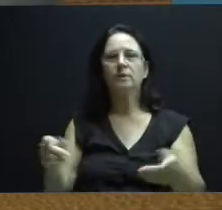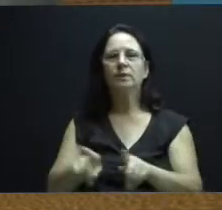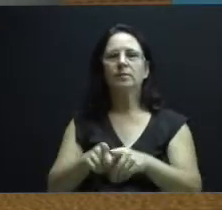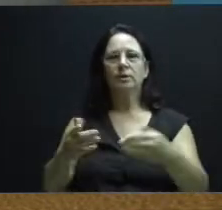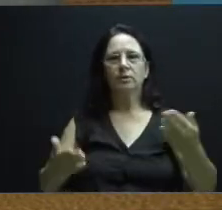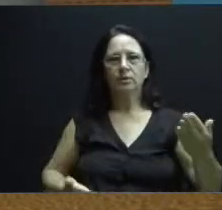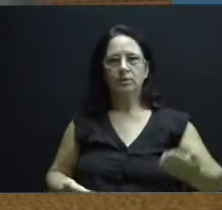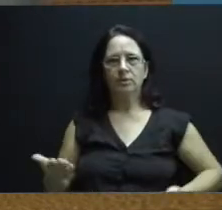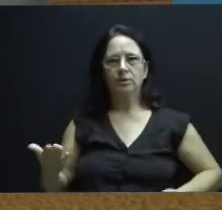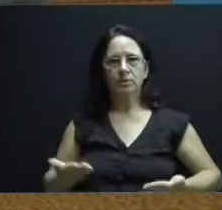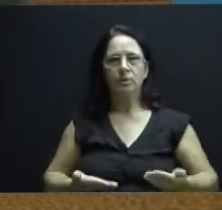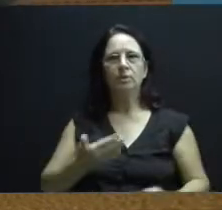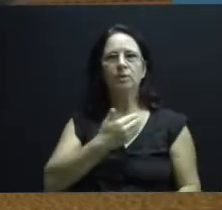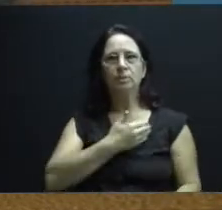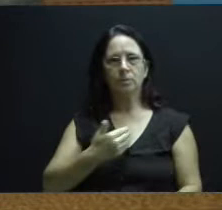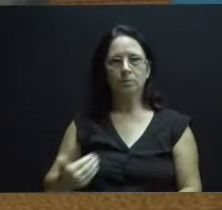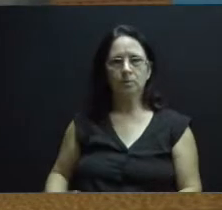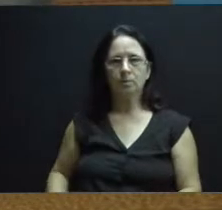cidade